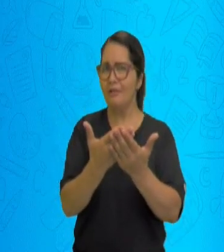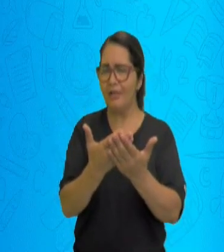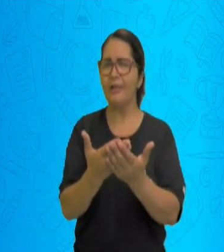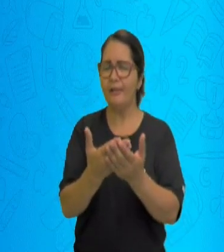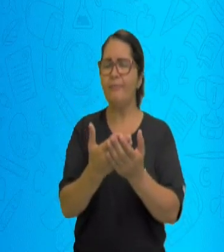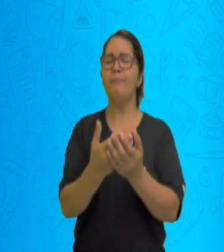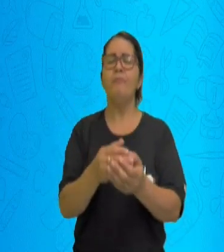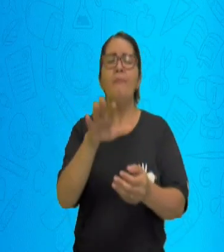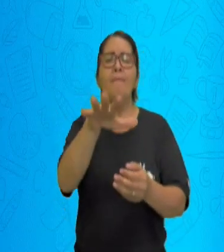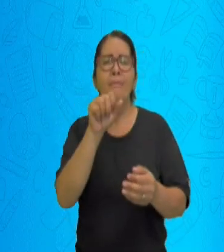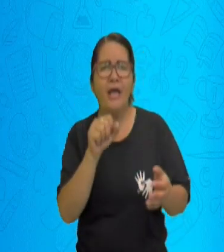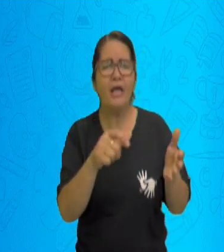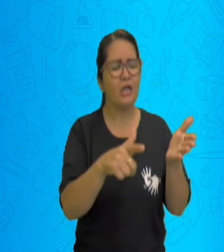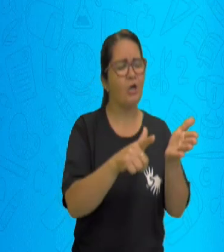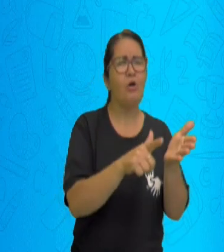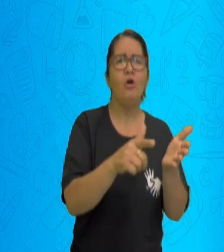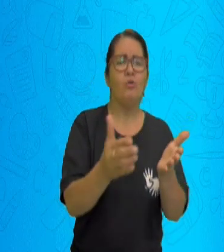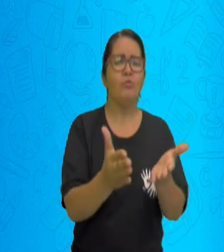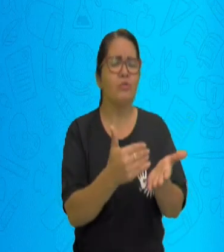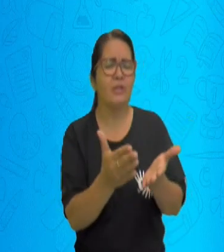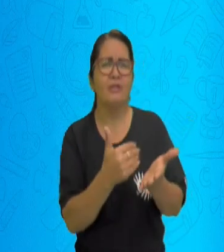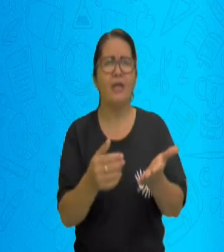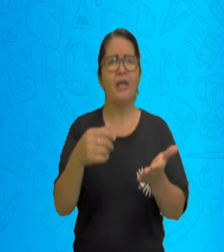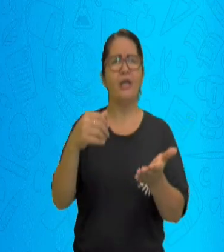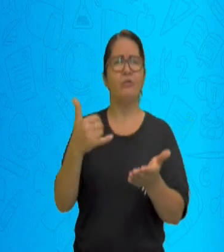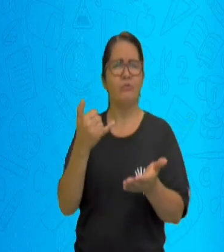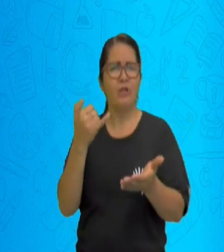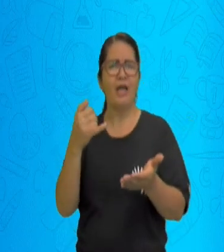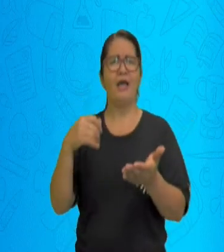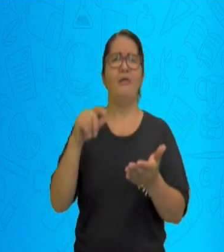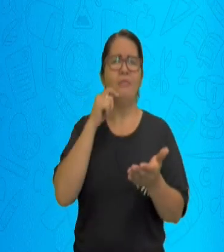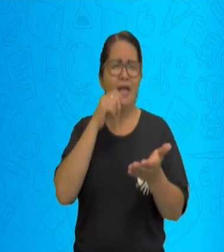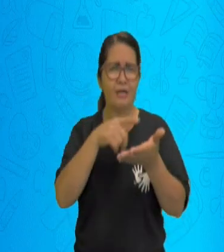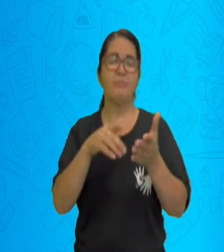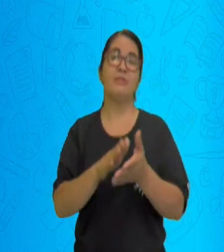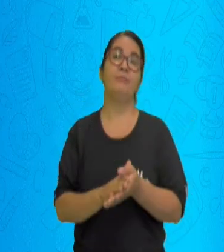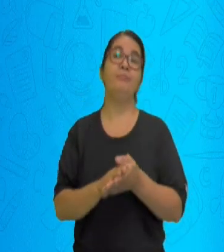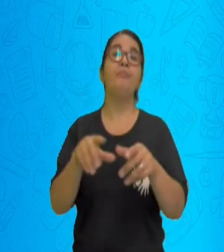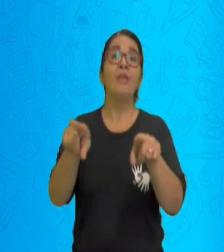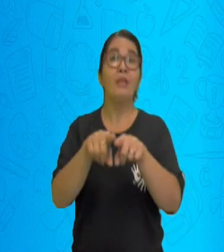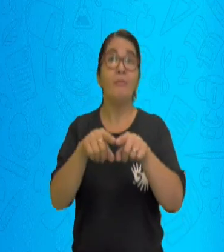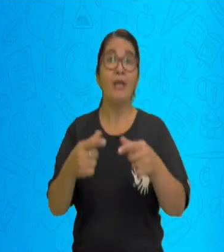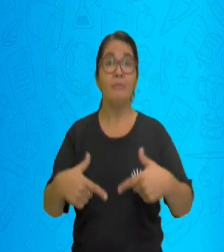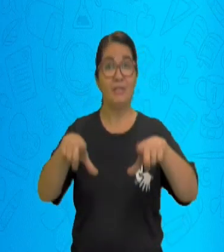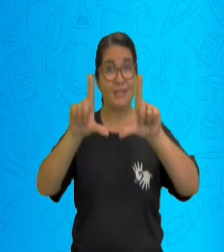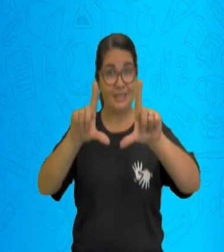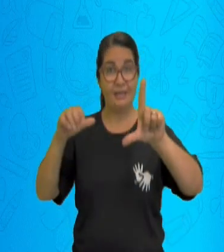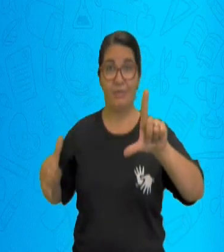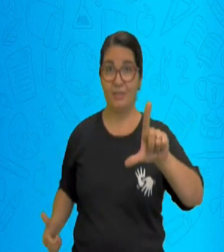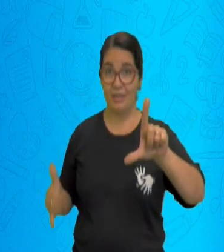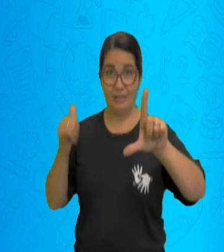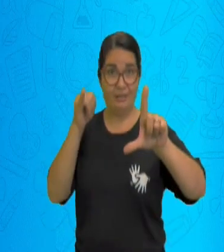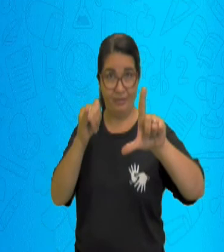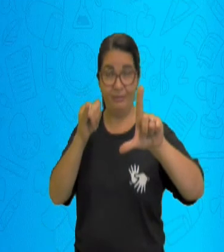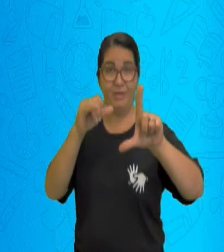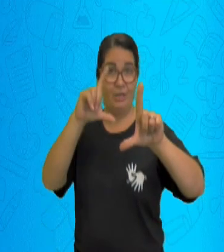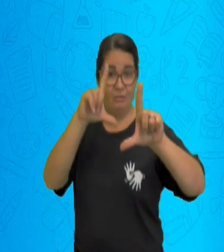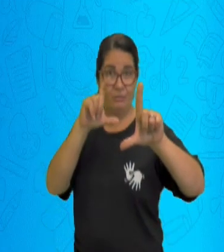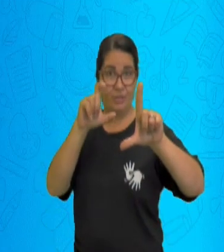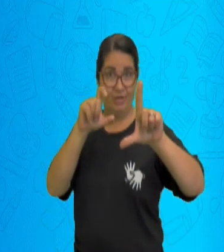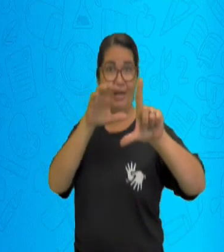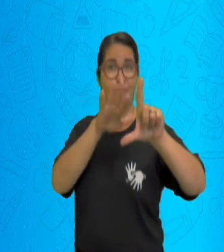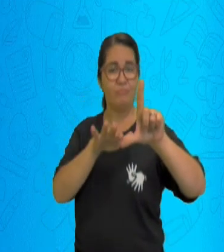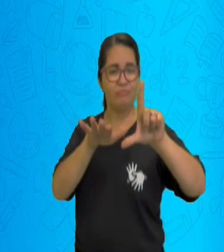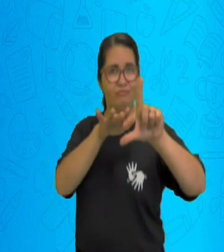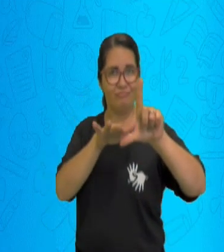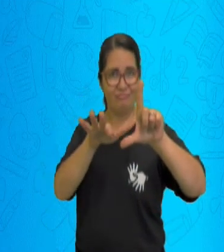os cadernos, façam as anotações. E para acessar a nossa plataforma SMED-GV, basta apontar a câmera do seu